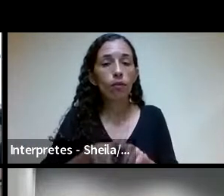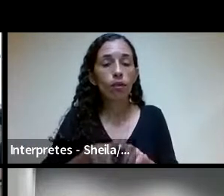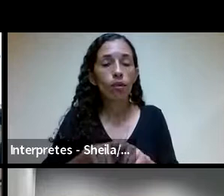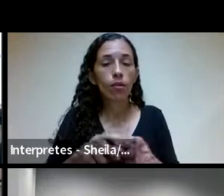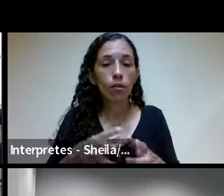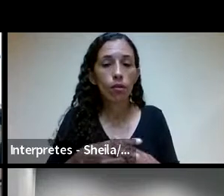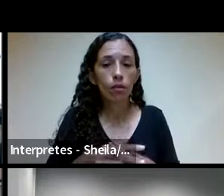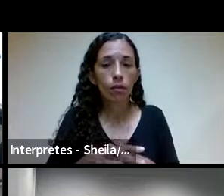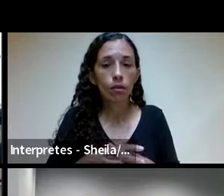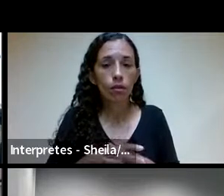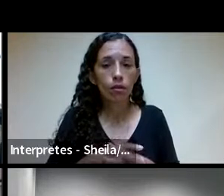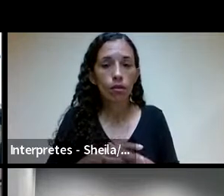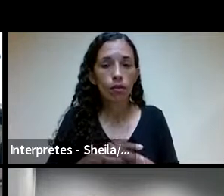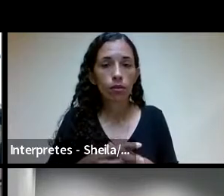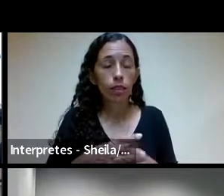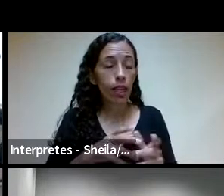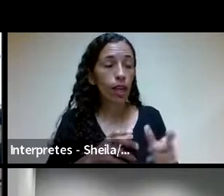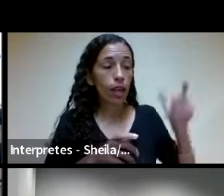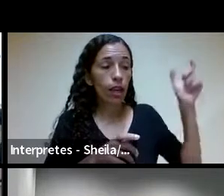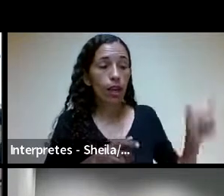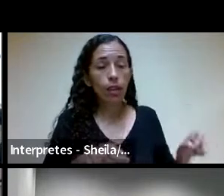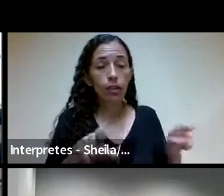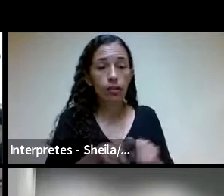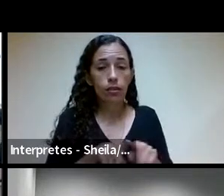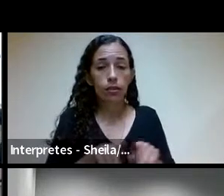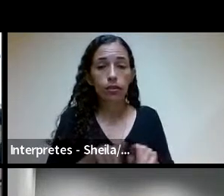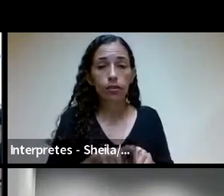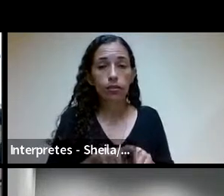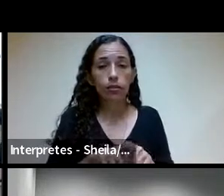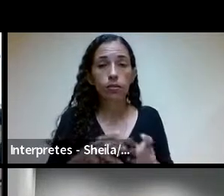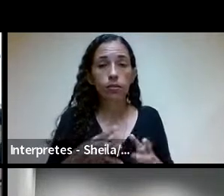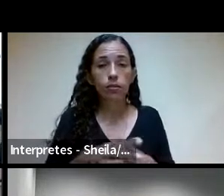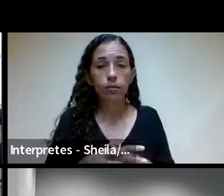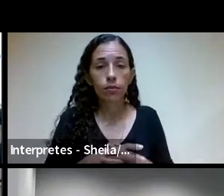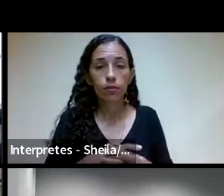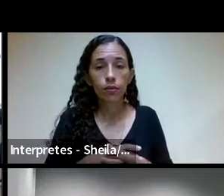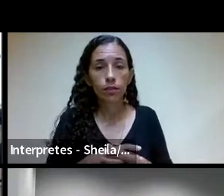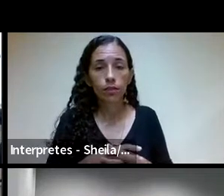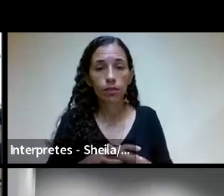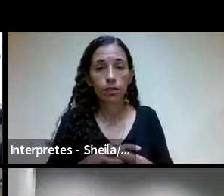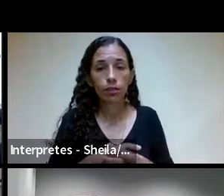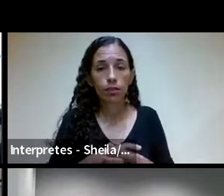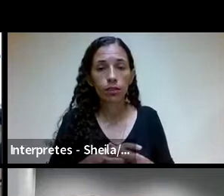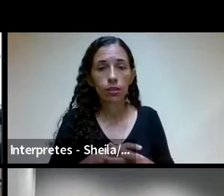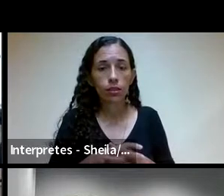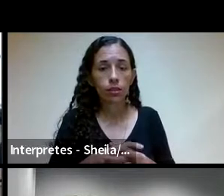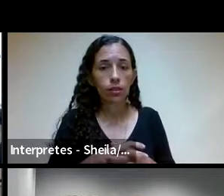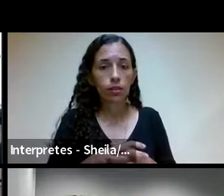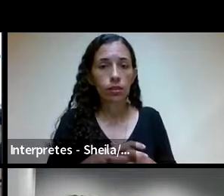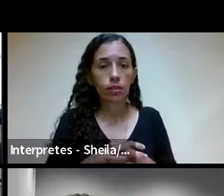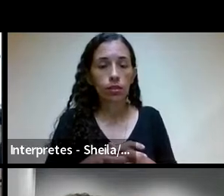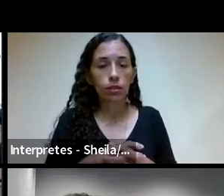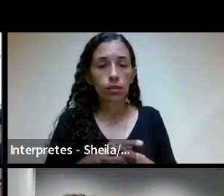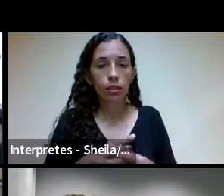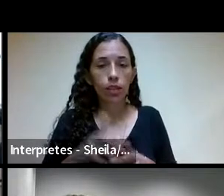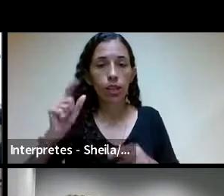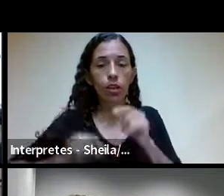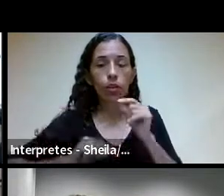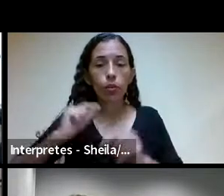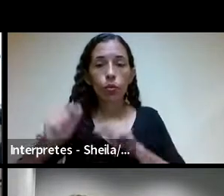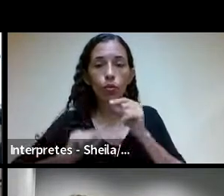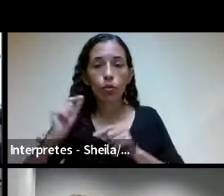Continuando, a requerida suscitou que a autora teria reproduzido a ação anteriormente